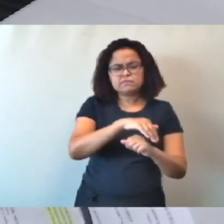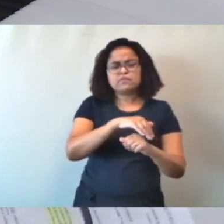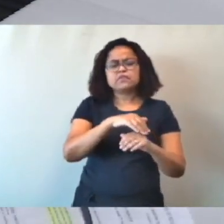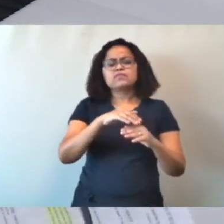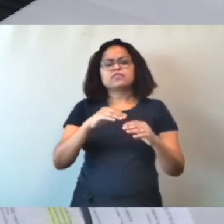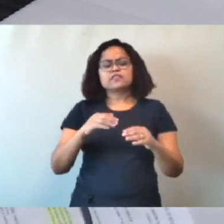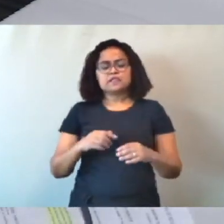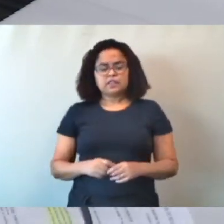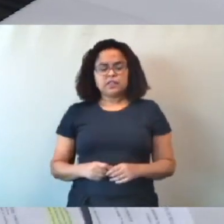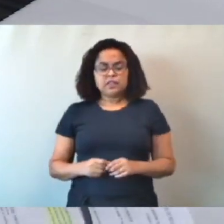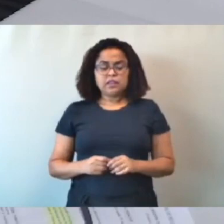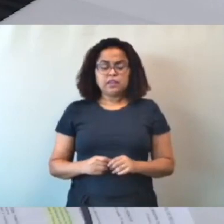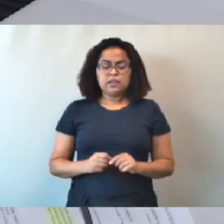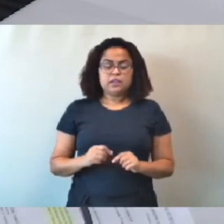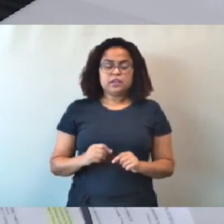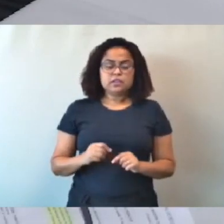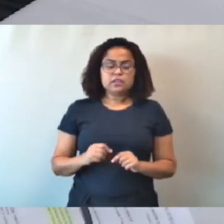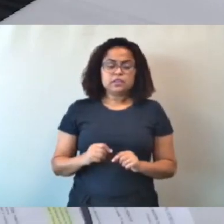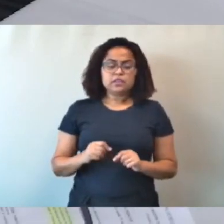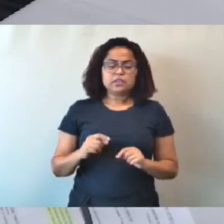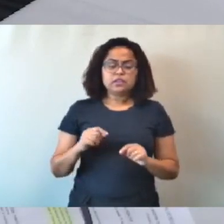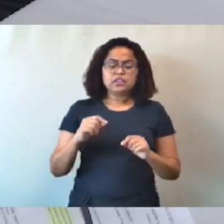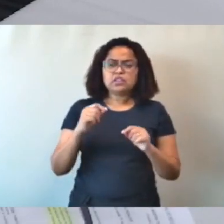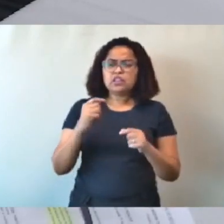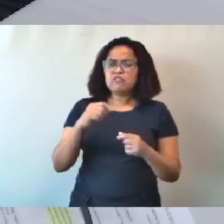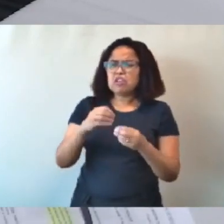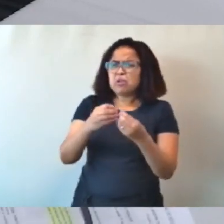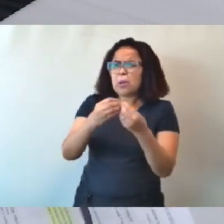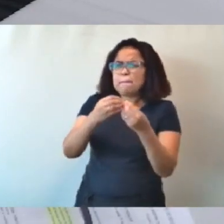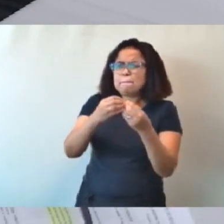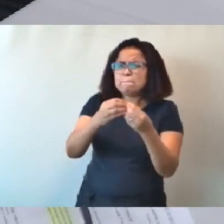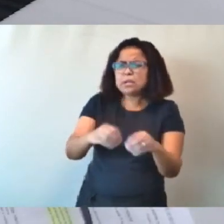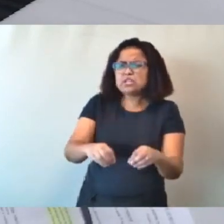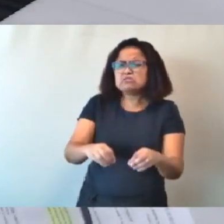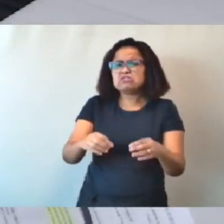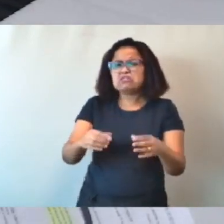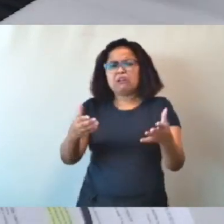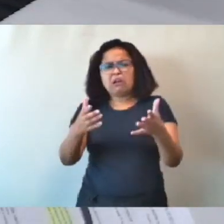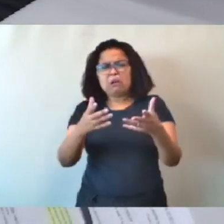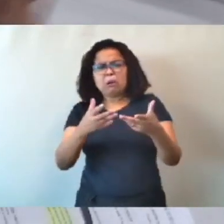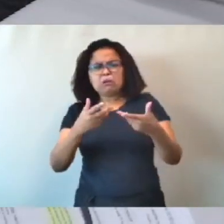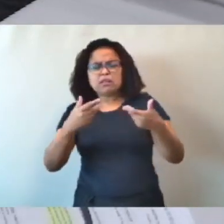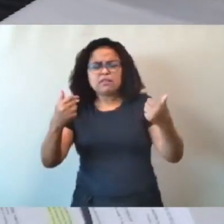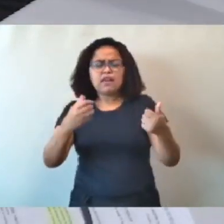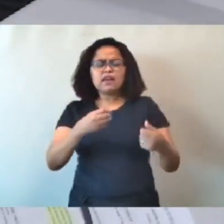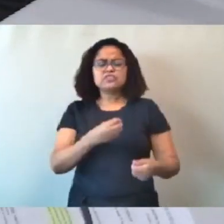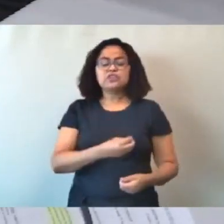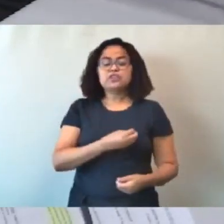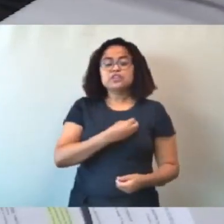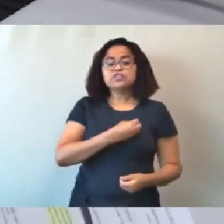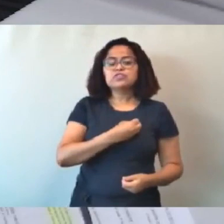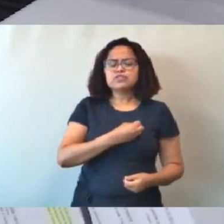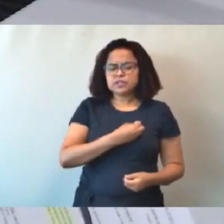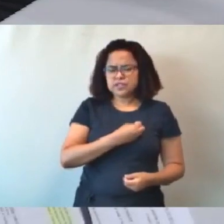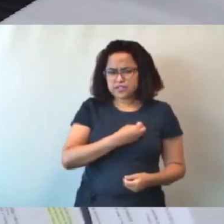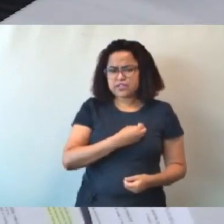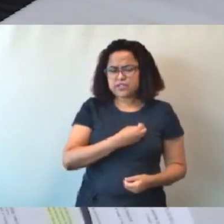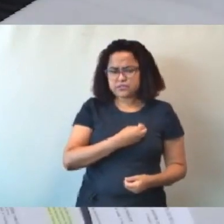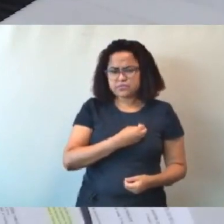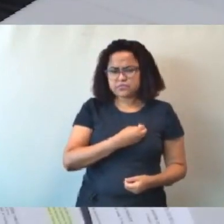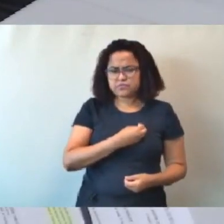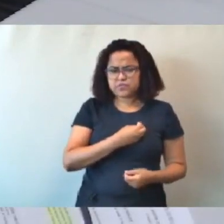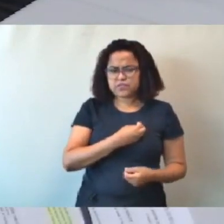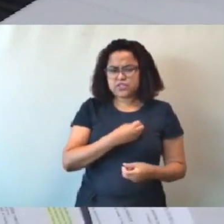periferia, que não venha denegrir a imagem, a qualidade de vida e a qualidade visual da